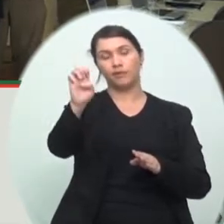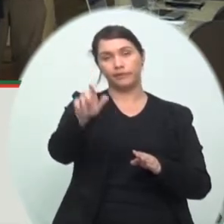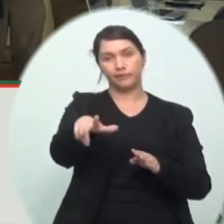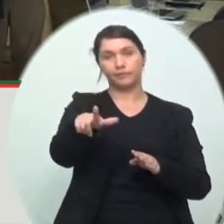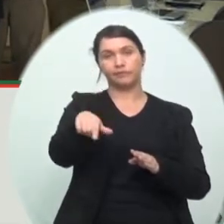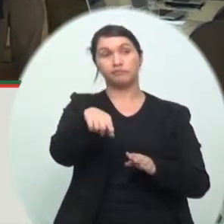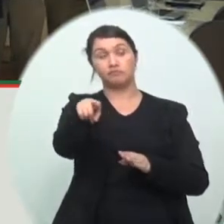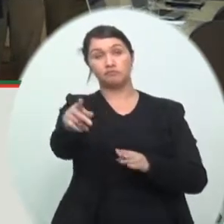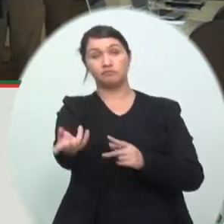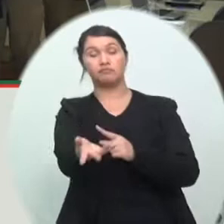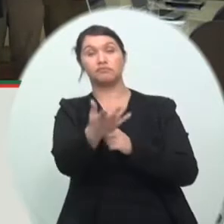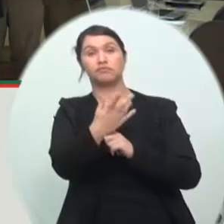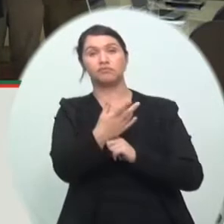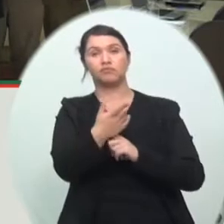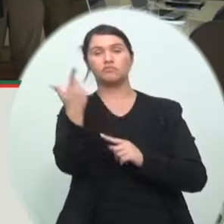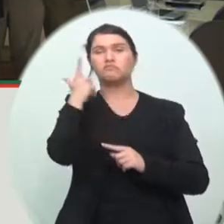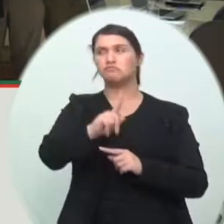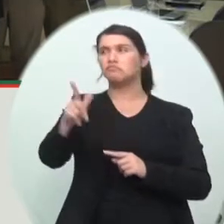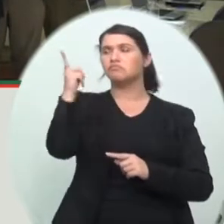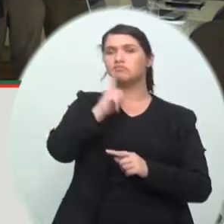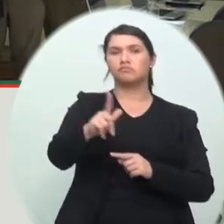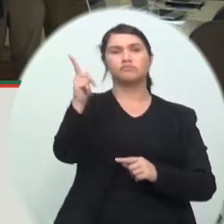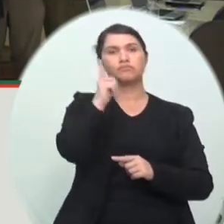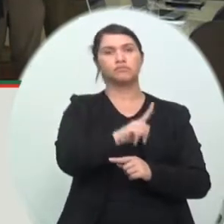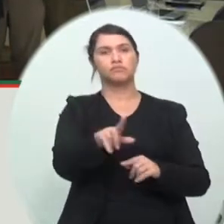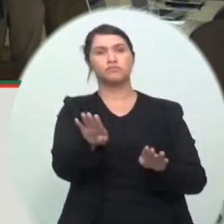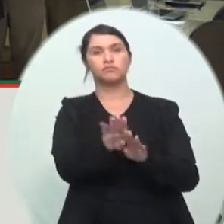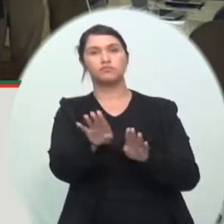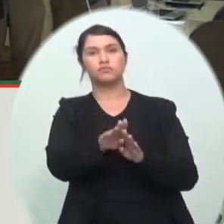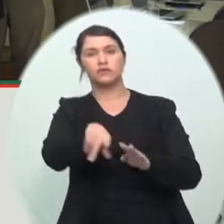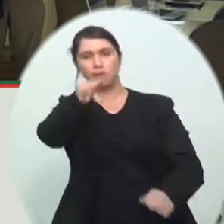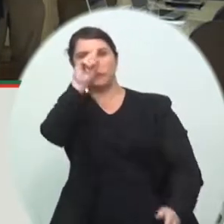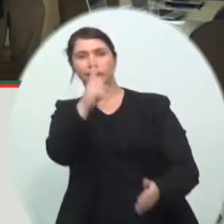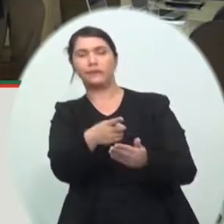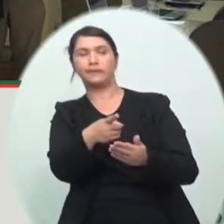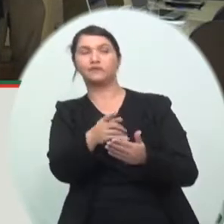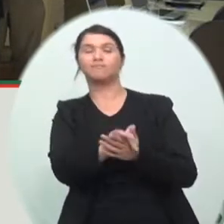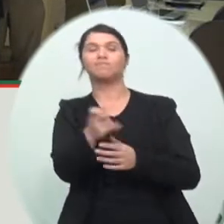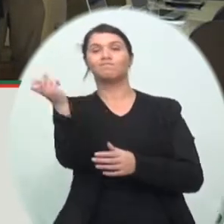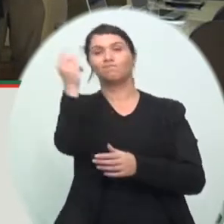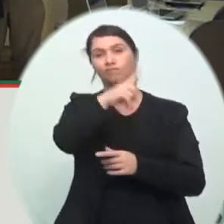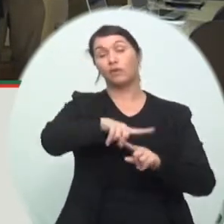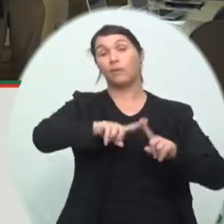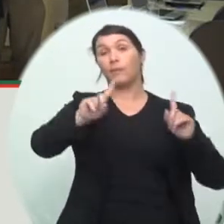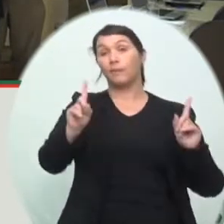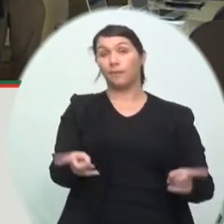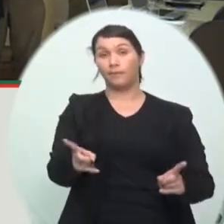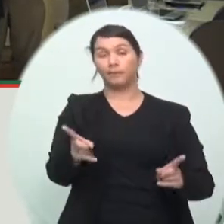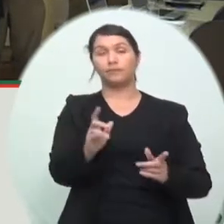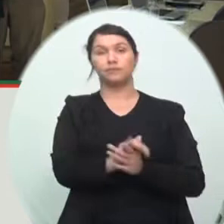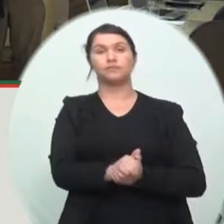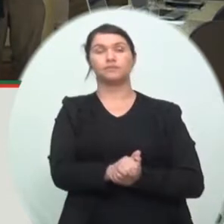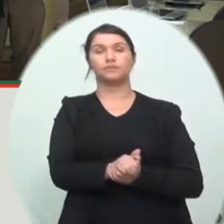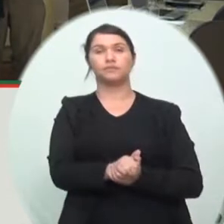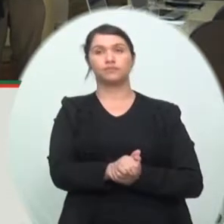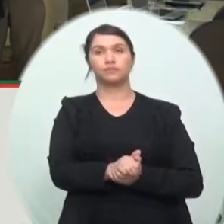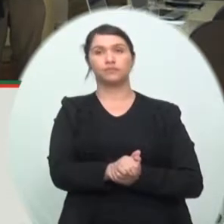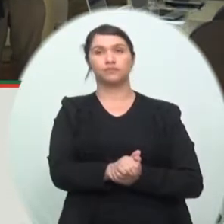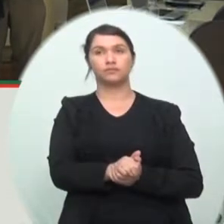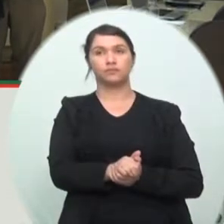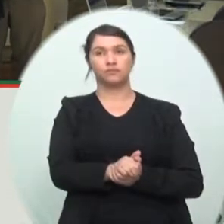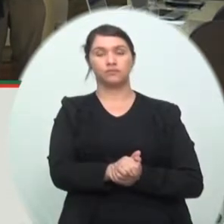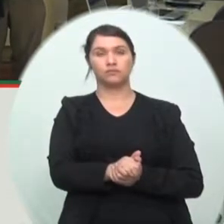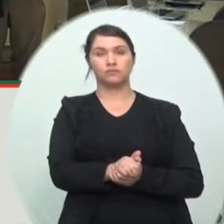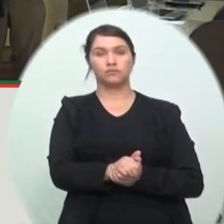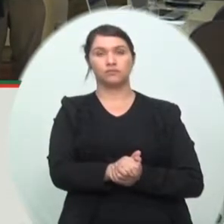Tivemos várias conquistas. Algumas decisões também não foram acertadas. Mas a grande maioria das decisões,